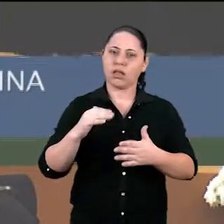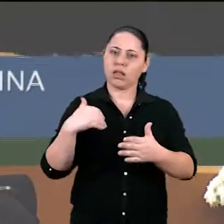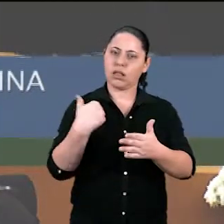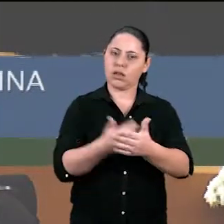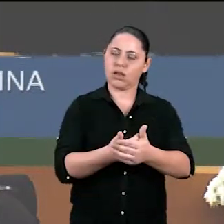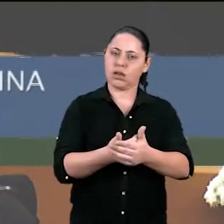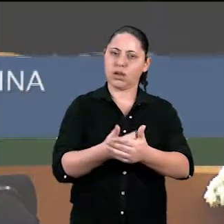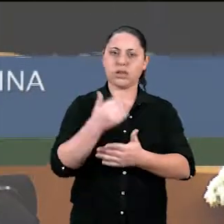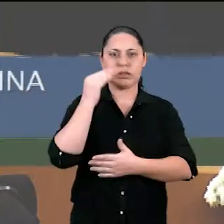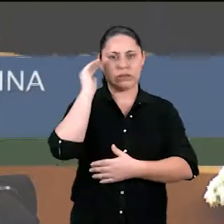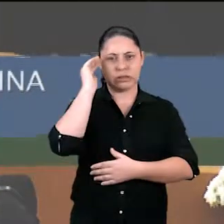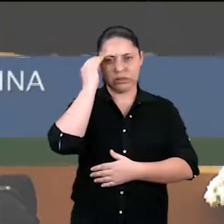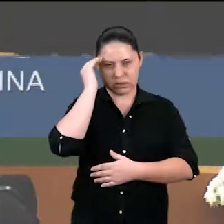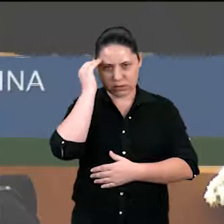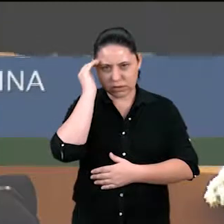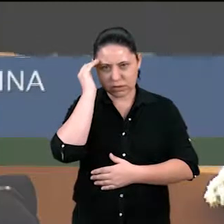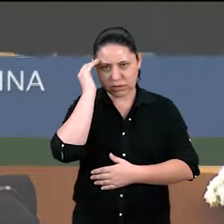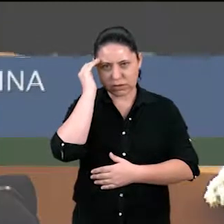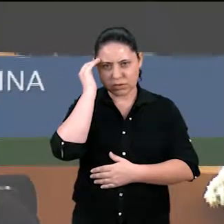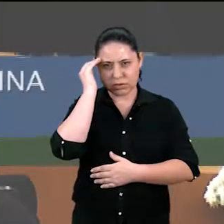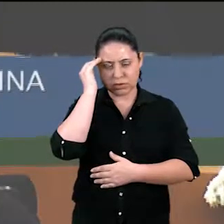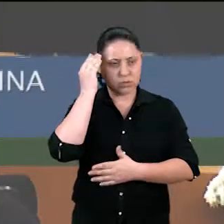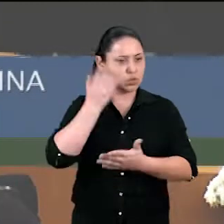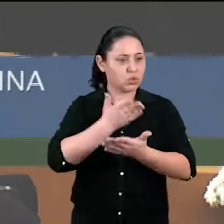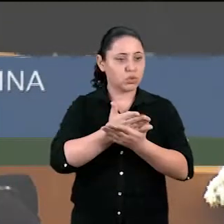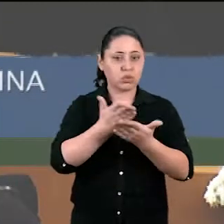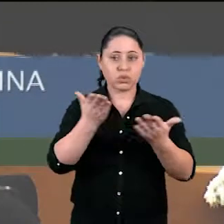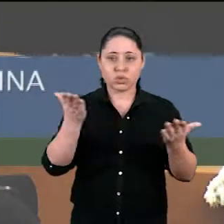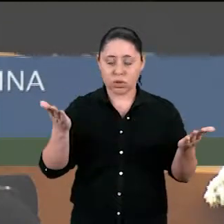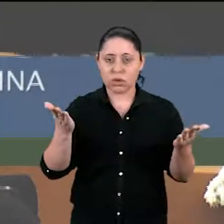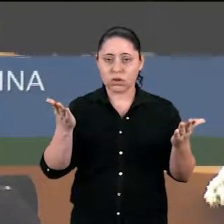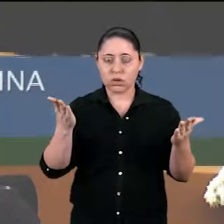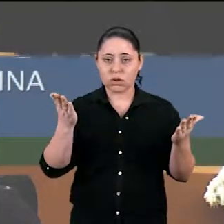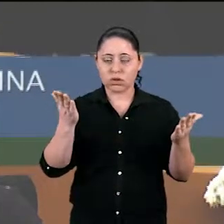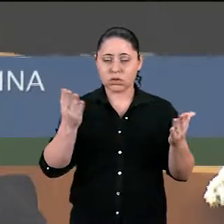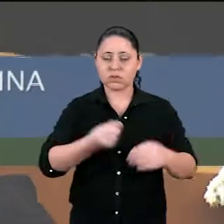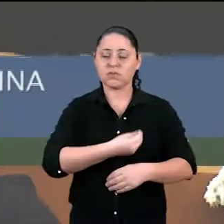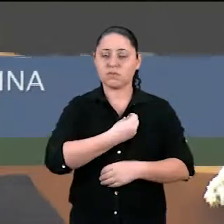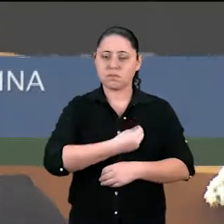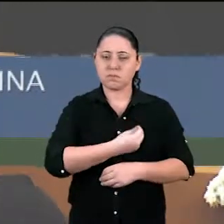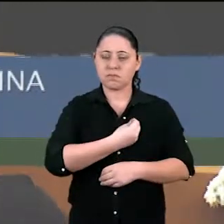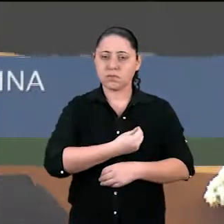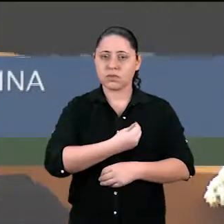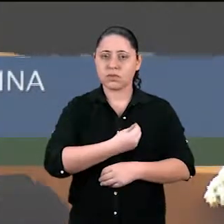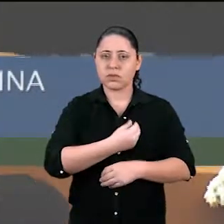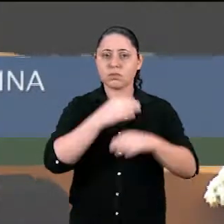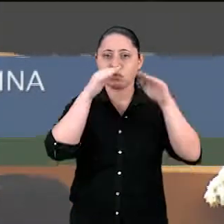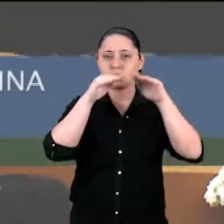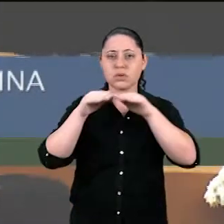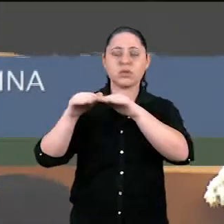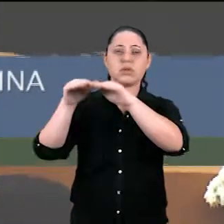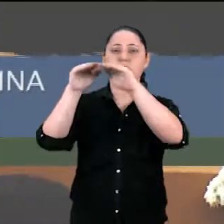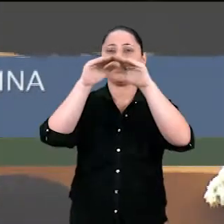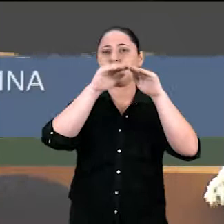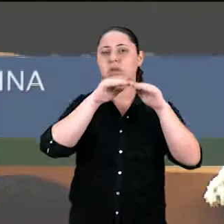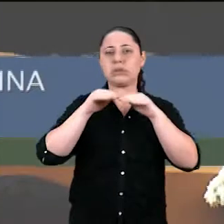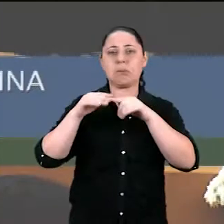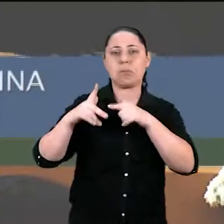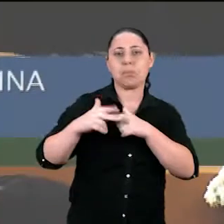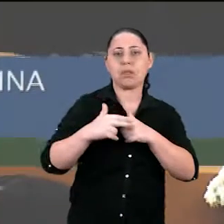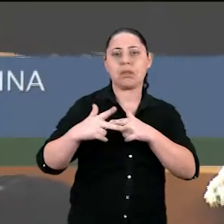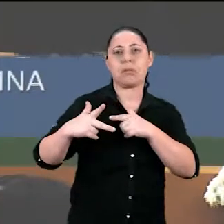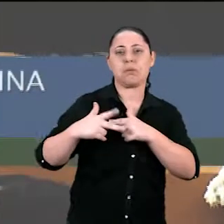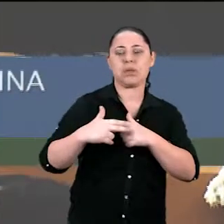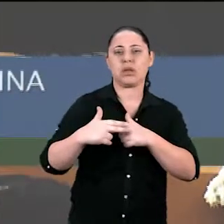A partir do momento que a gente compreende que nós vivemos numa democracia togada, nós começamos a nos perguntar